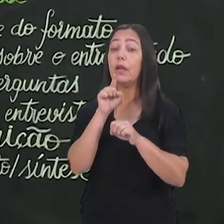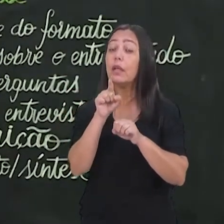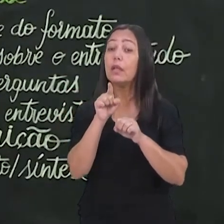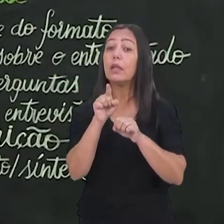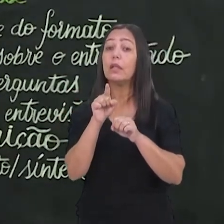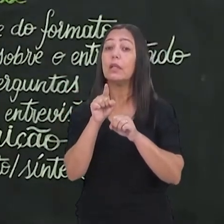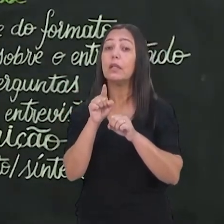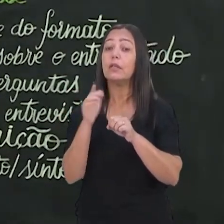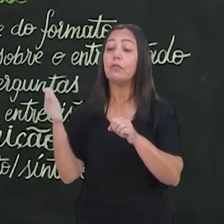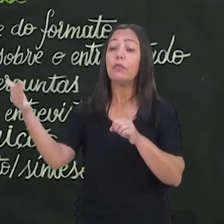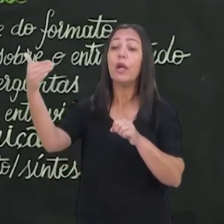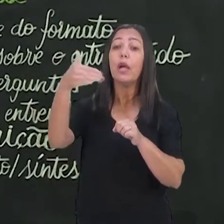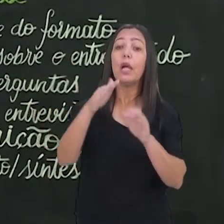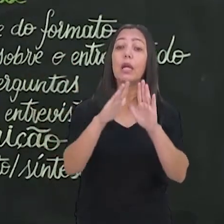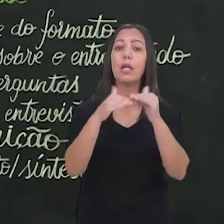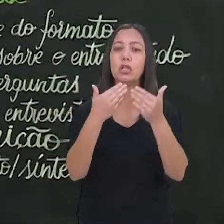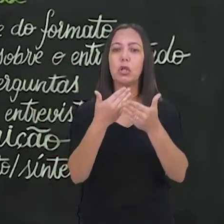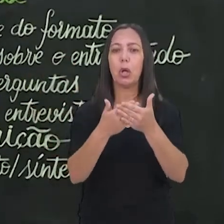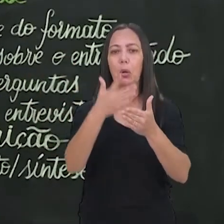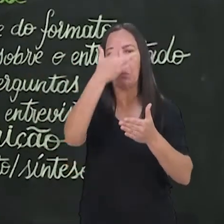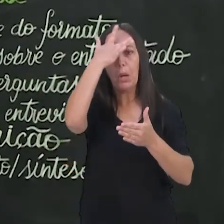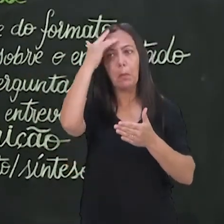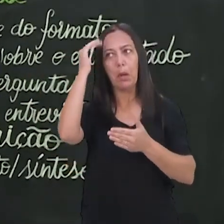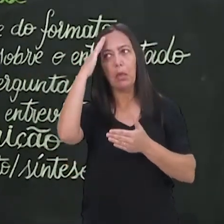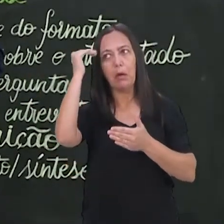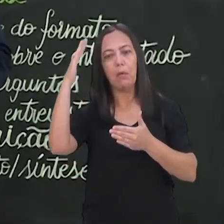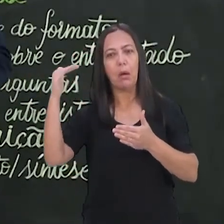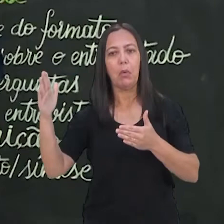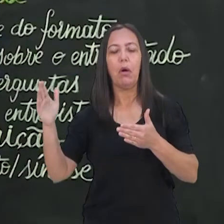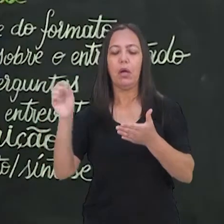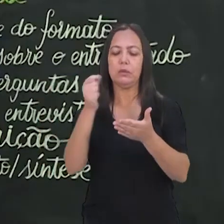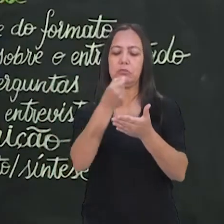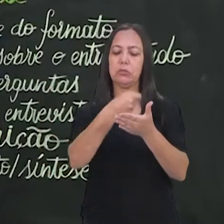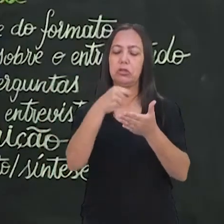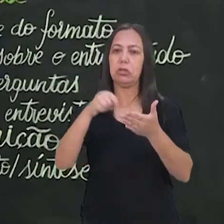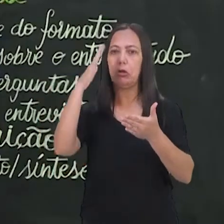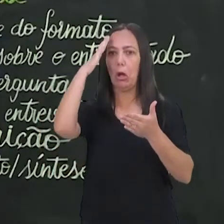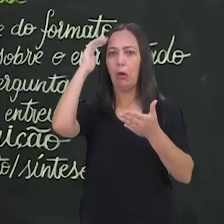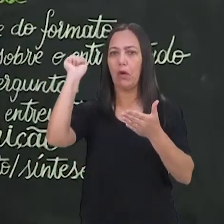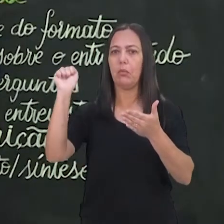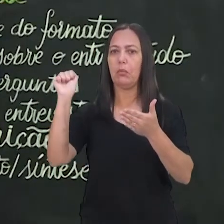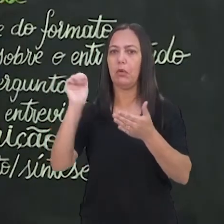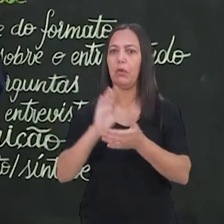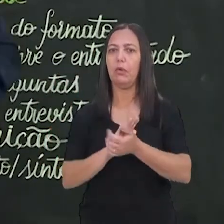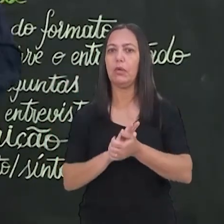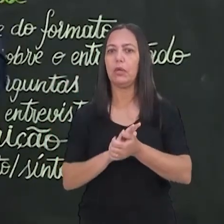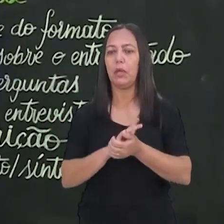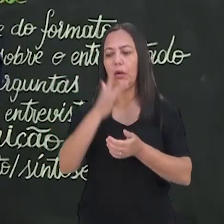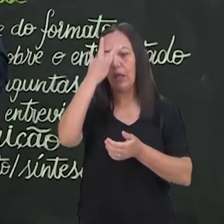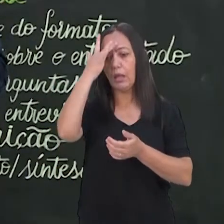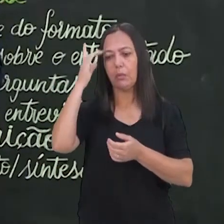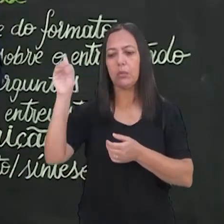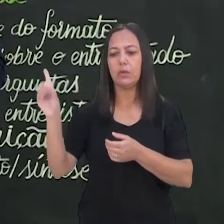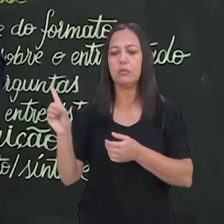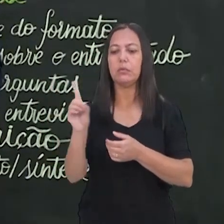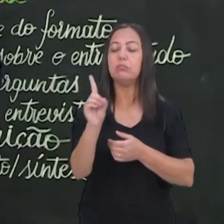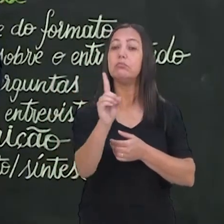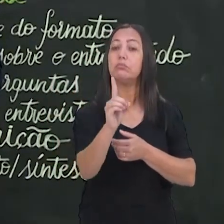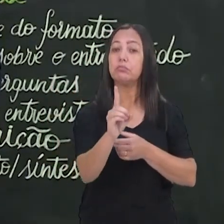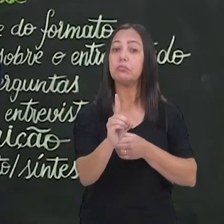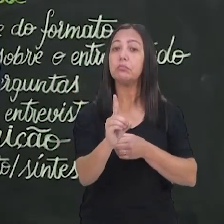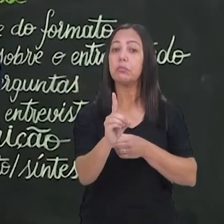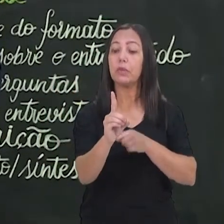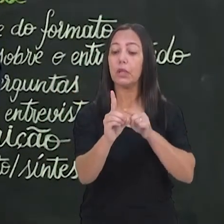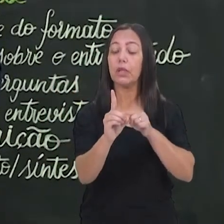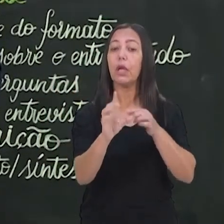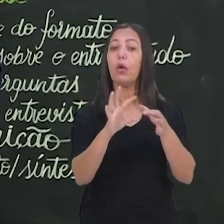receber na escola um escritor, uma personalidade da cidade, e essa pessoa vai ser de fato recebida por vocês em